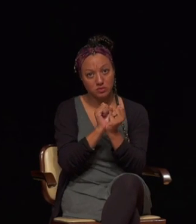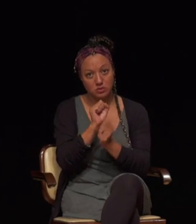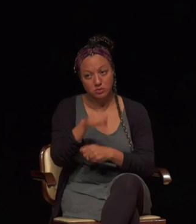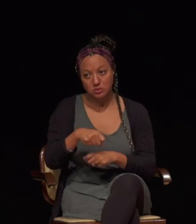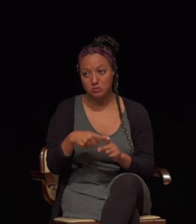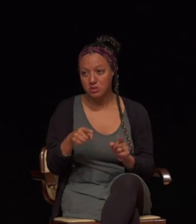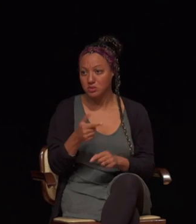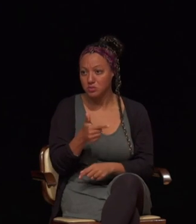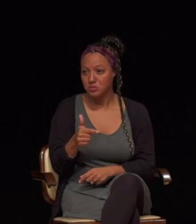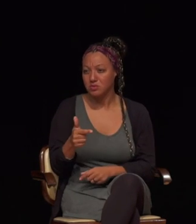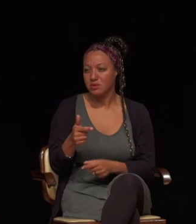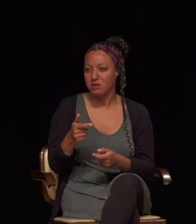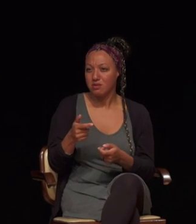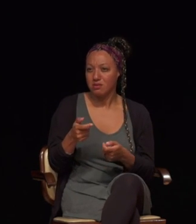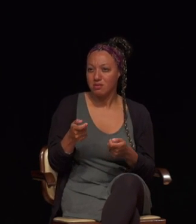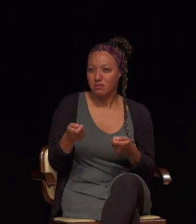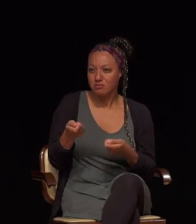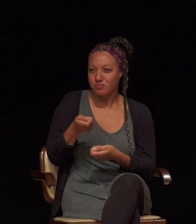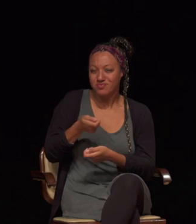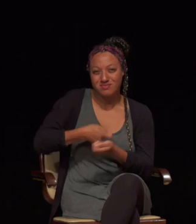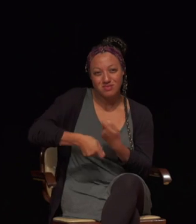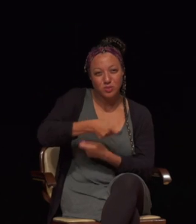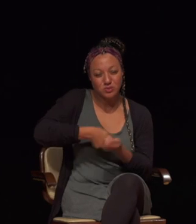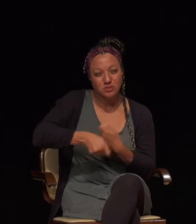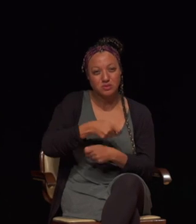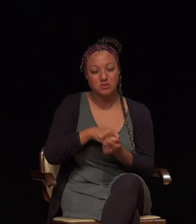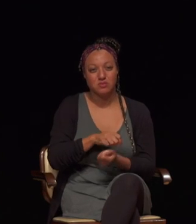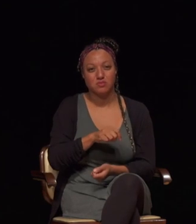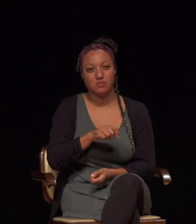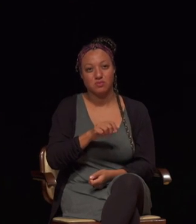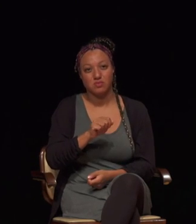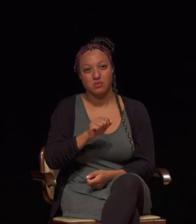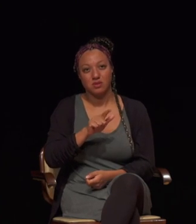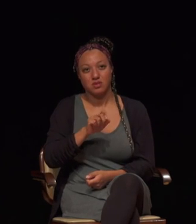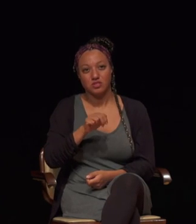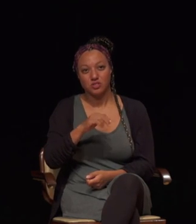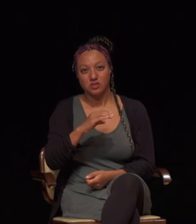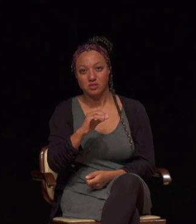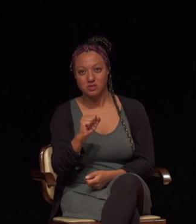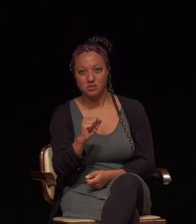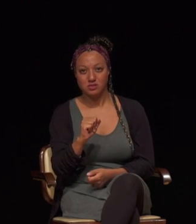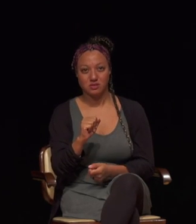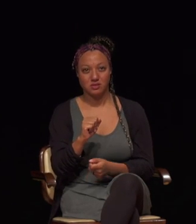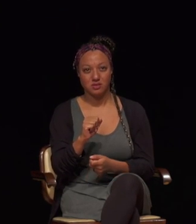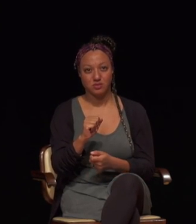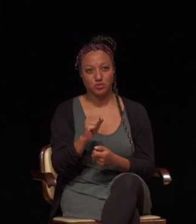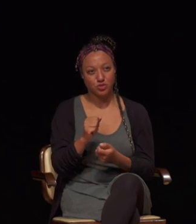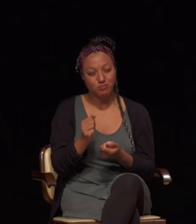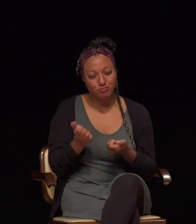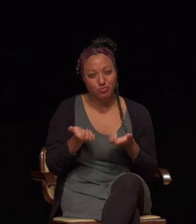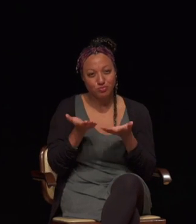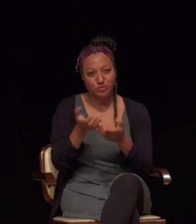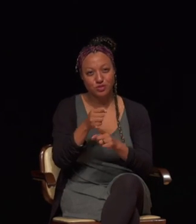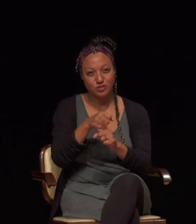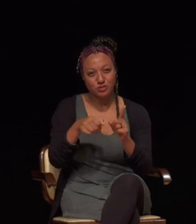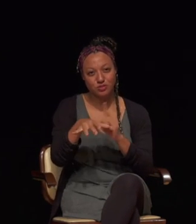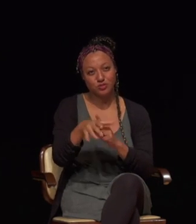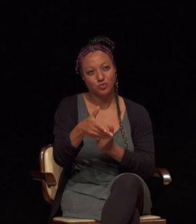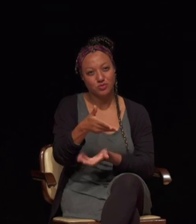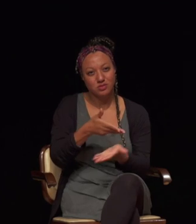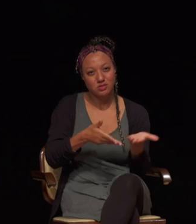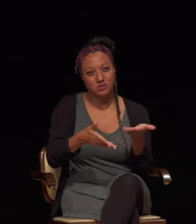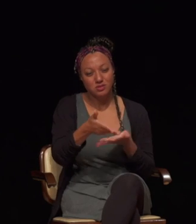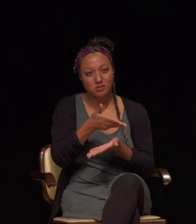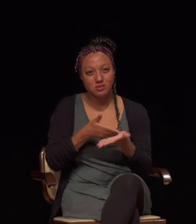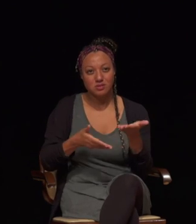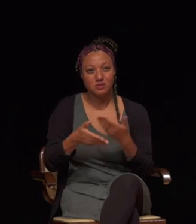negociação a agência a a a política de produzir sociabilidades produzir malungos